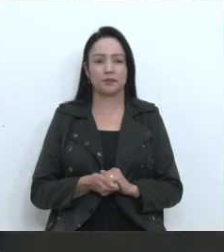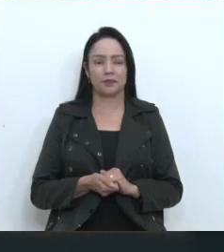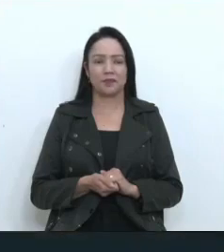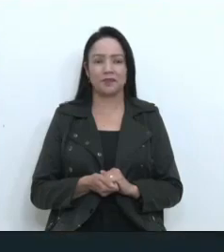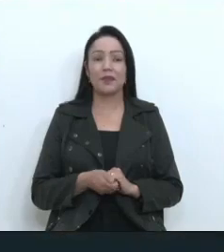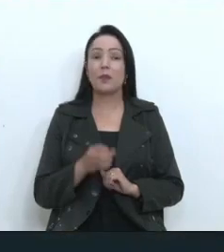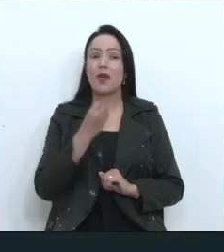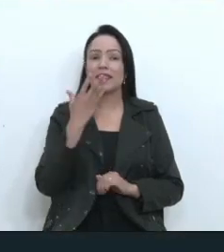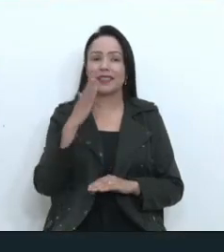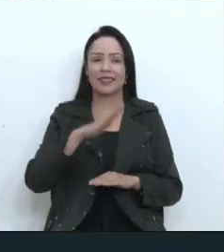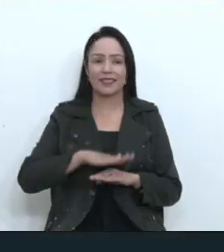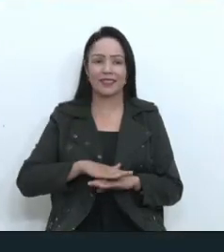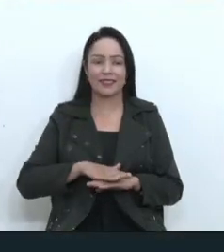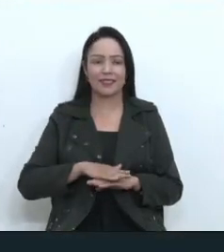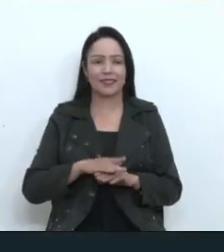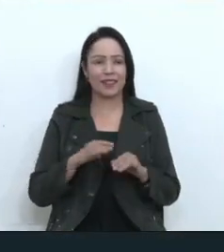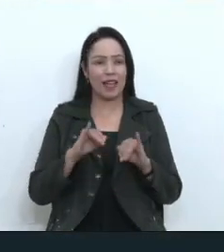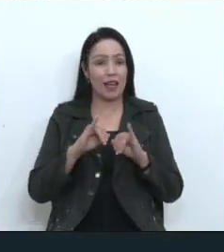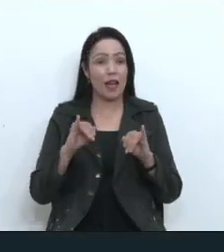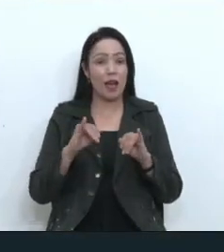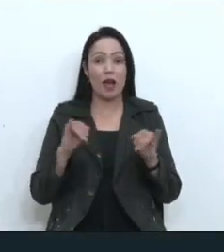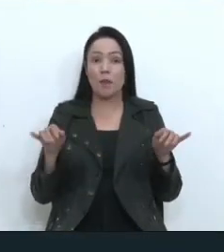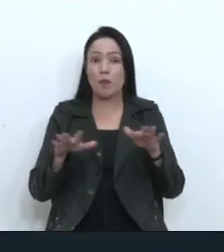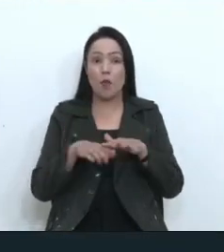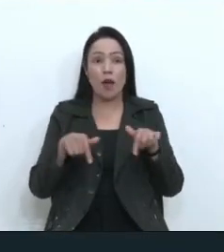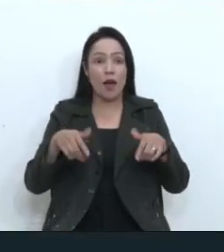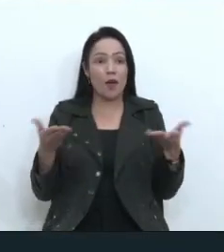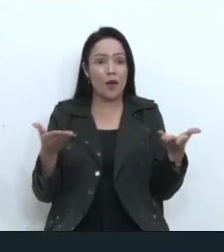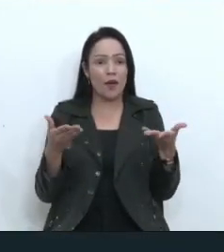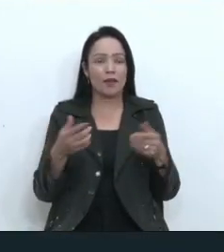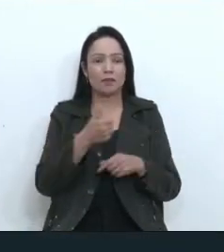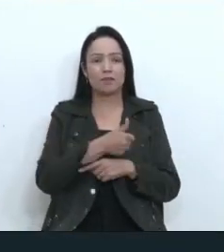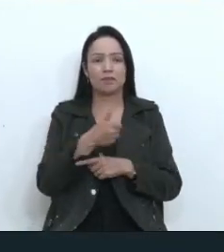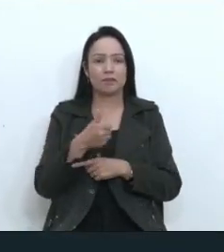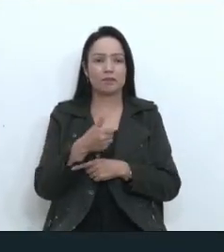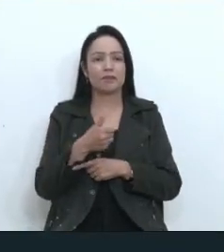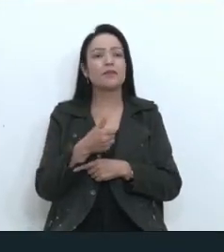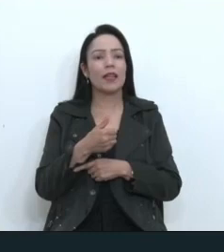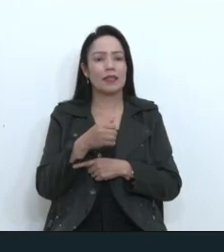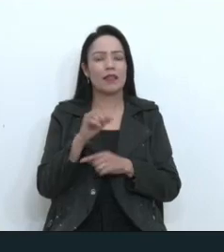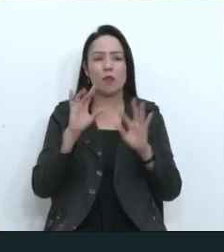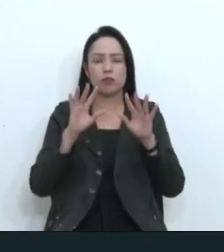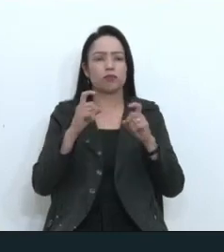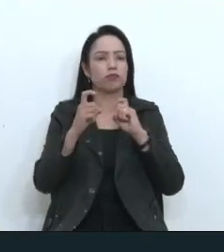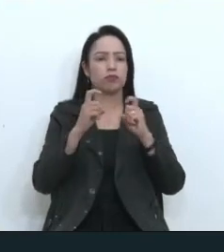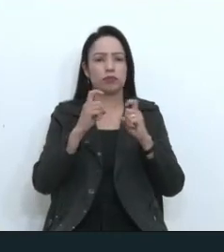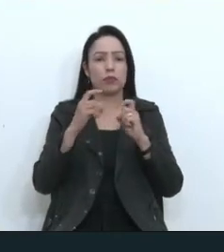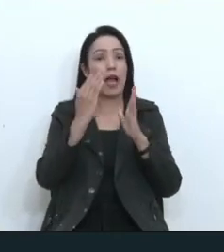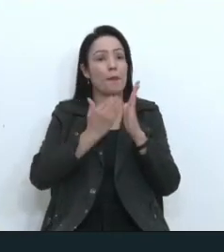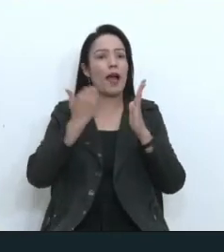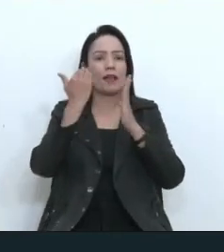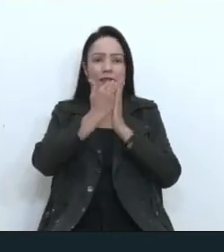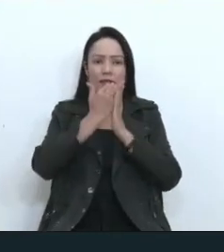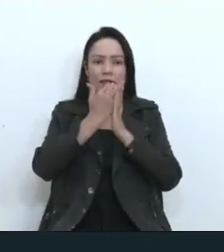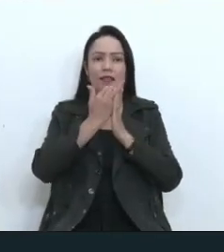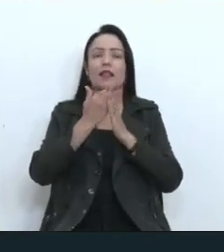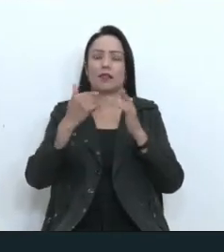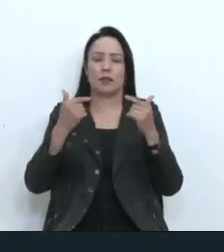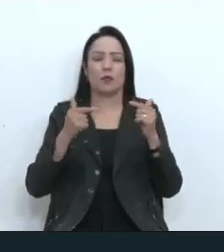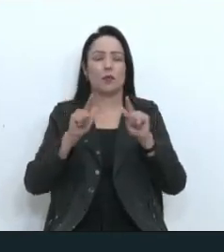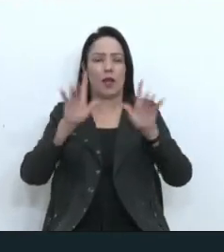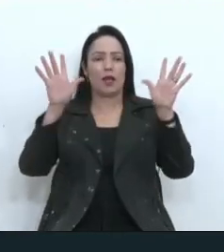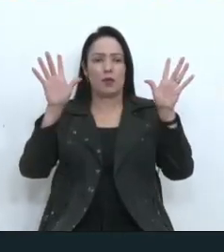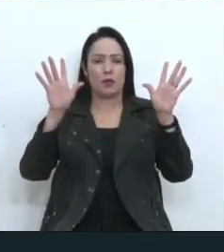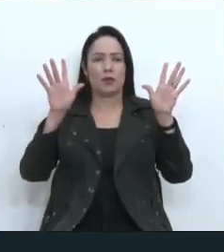Boa tarde foi encerrado agora a décima primeira sessão extraordinária que da Câmara de Guarulhos e hoje foram deliberado cinco